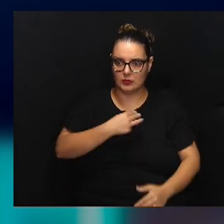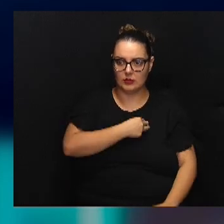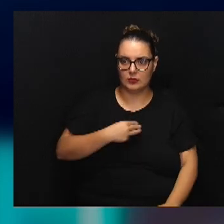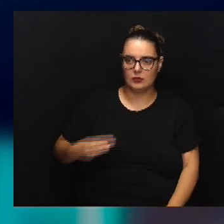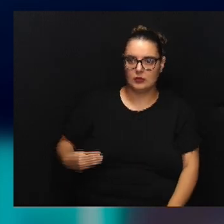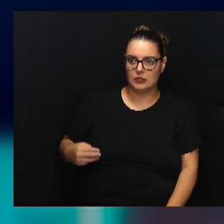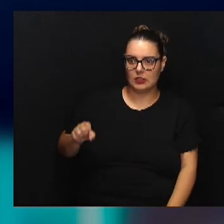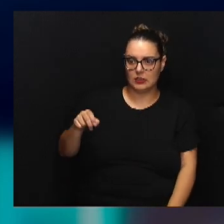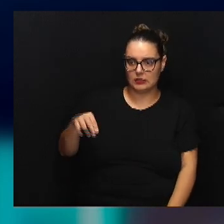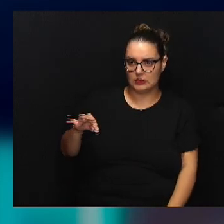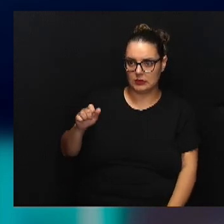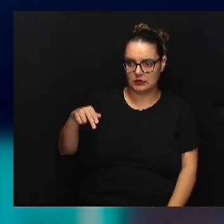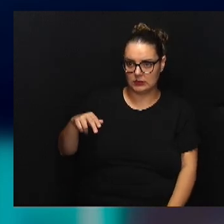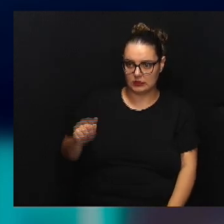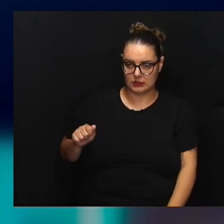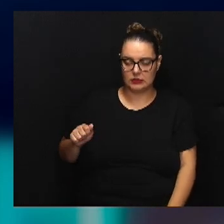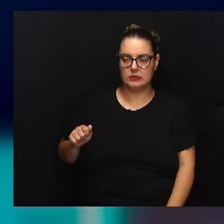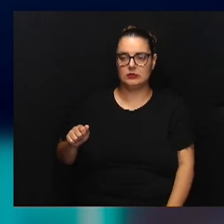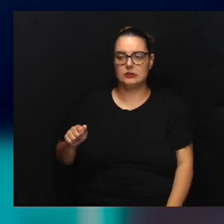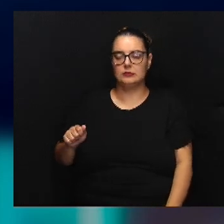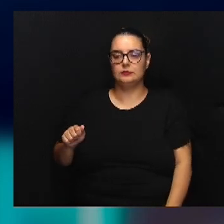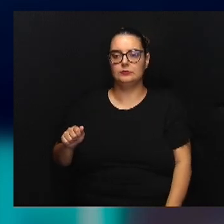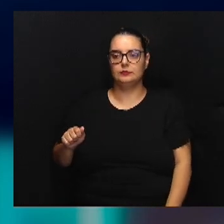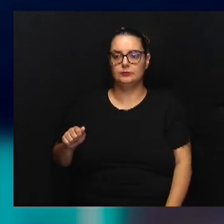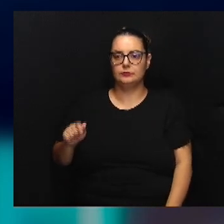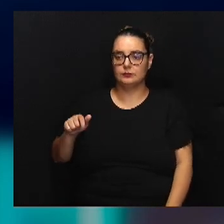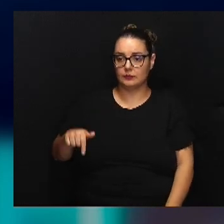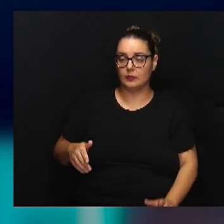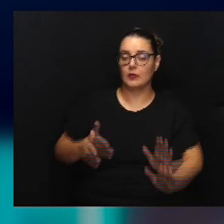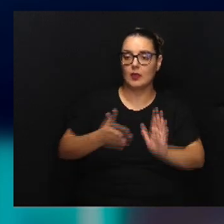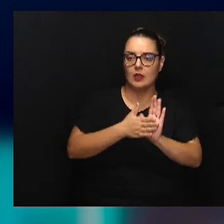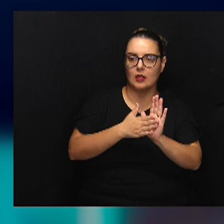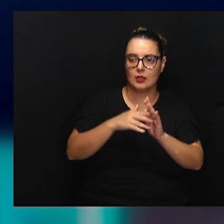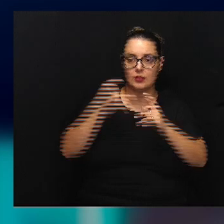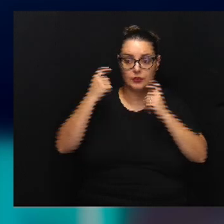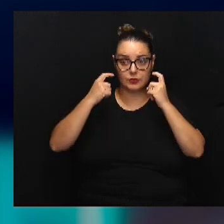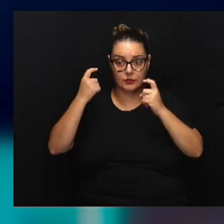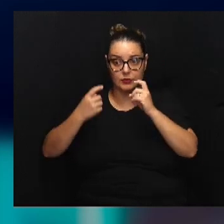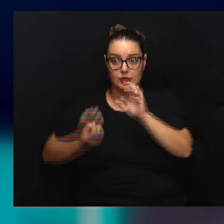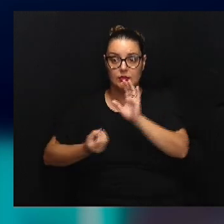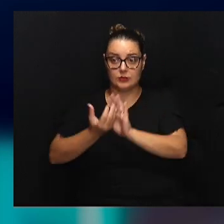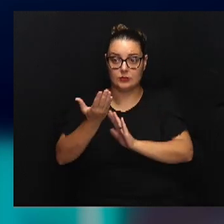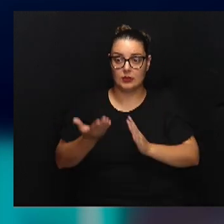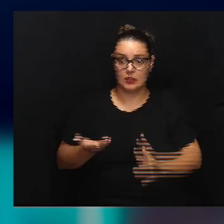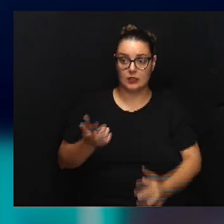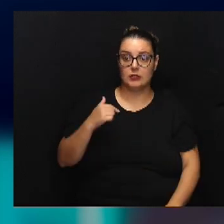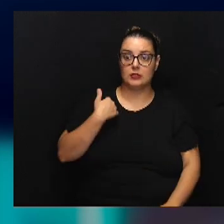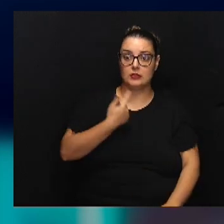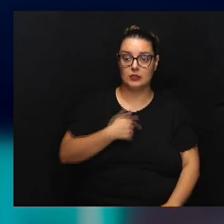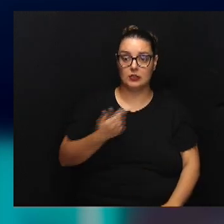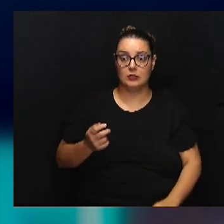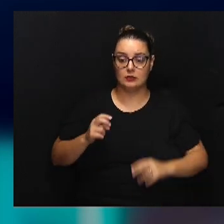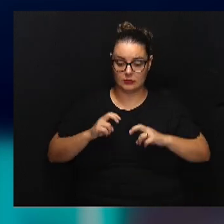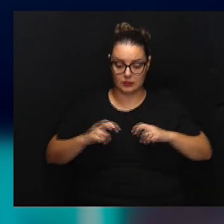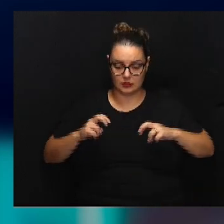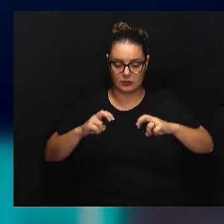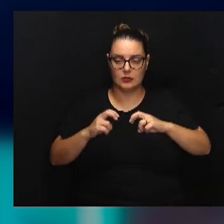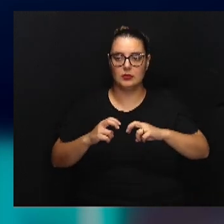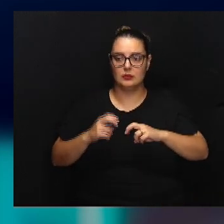Santana essa proposta, essa preocupação de criação. Então, foi aí que nós